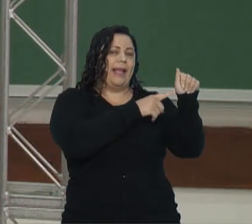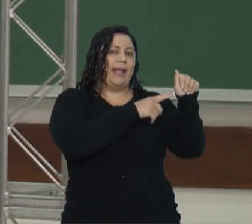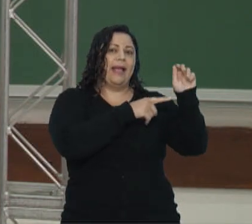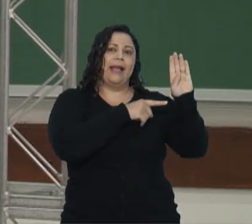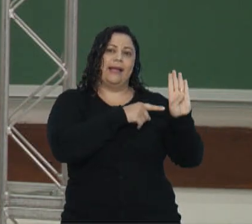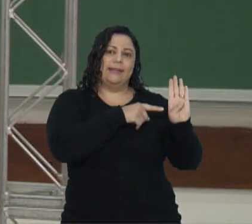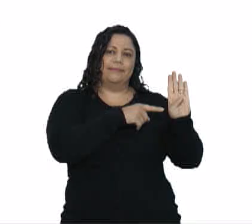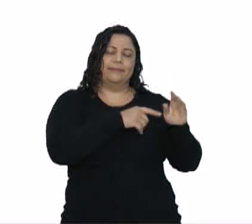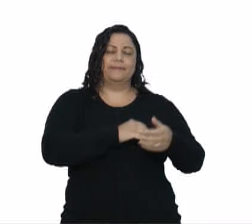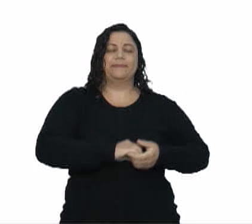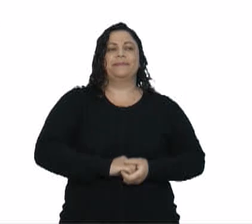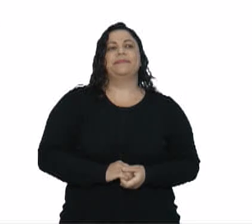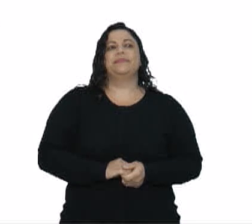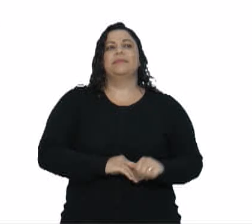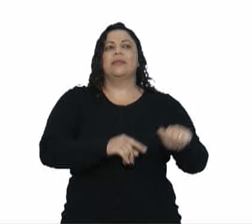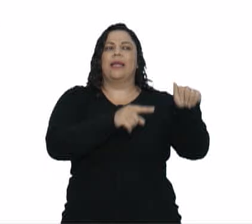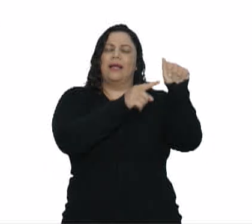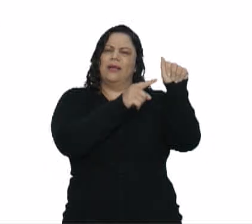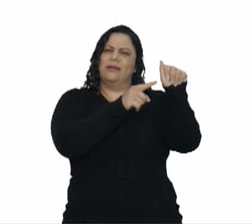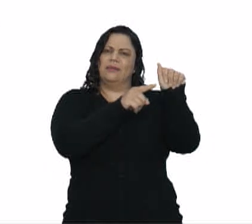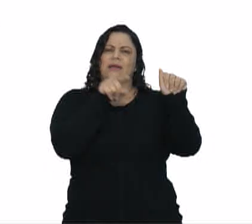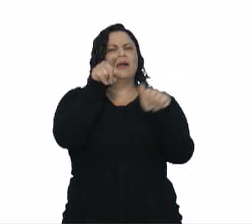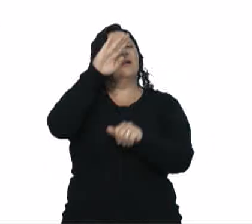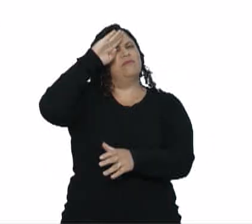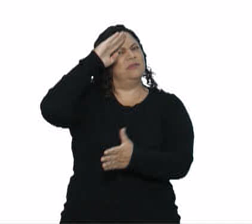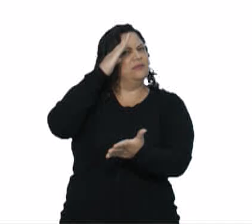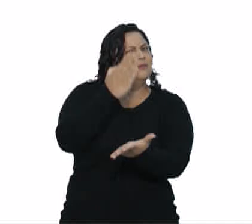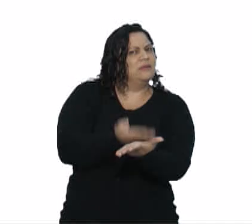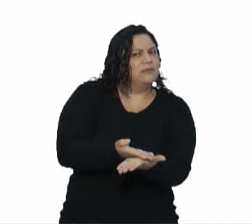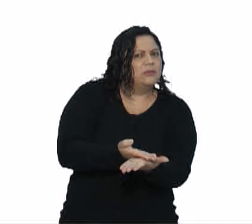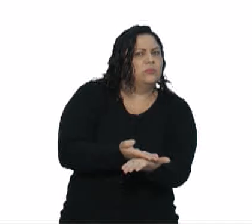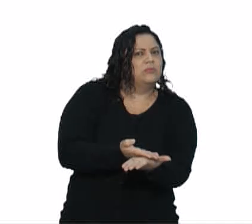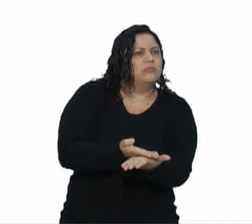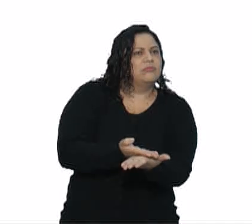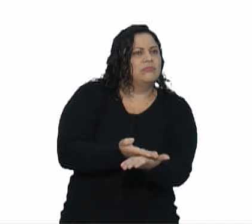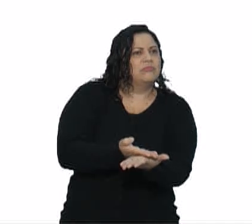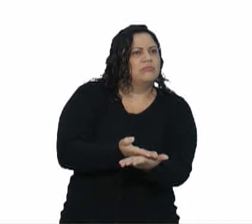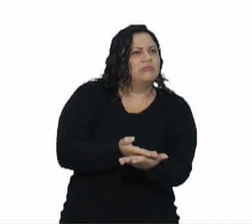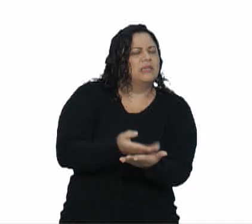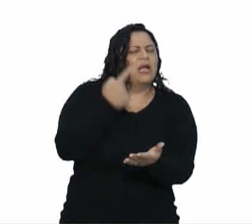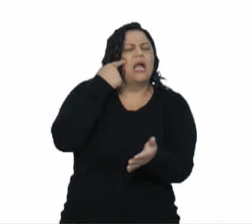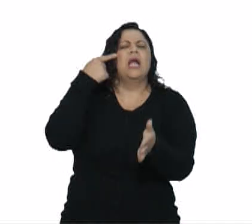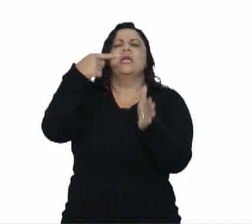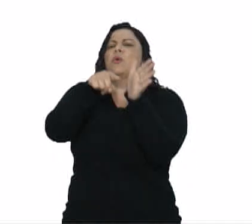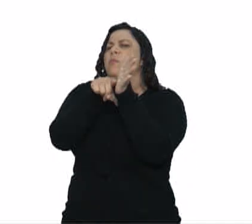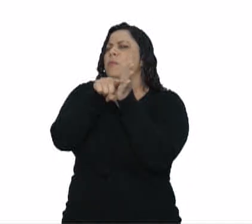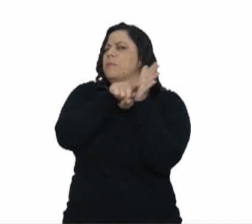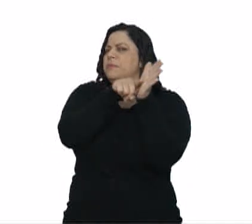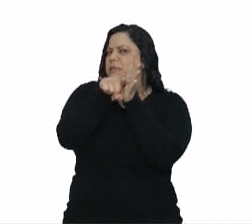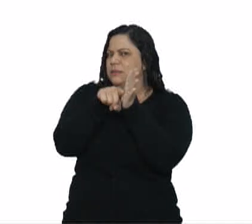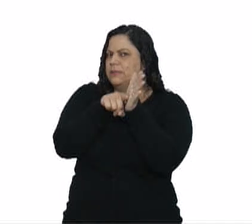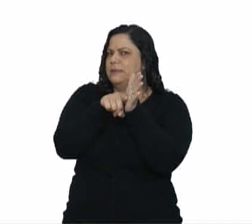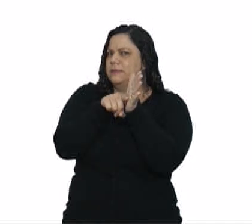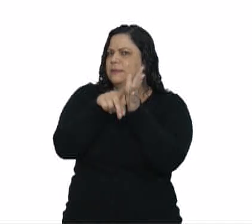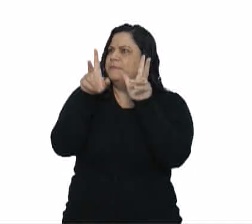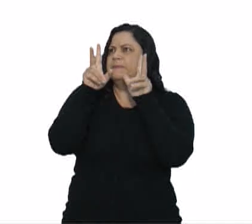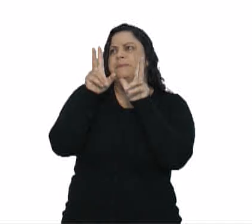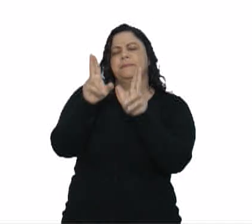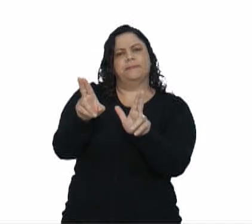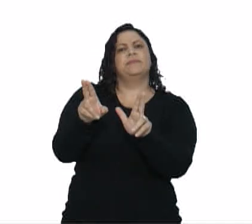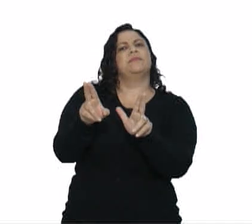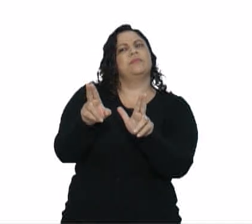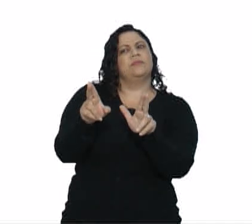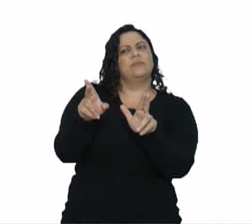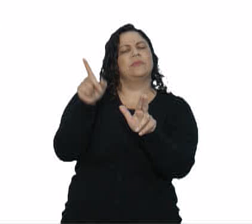para você. Na letra A, você acredita que uma pesquisa como essa, num exercício aqui que a gente vai